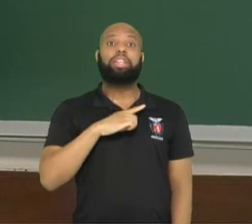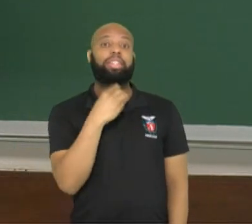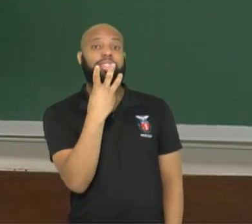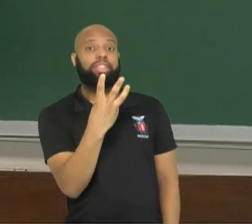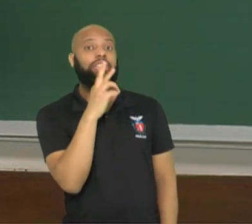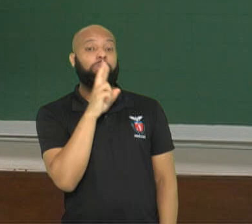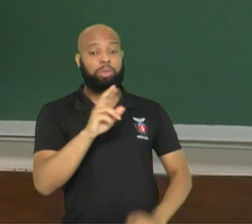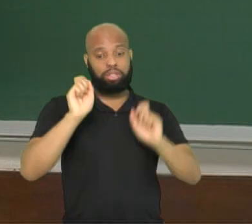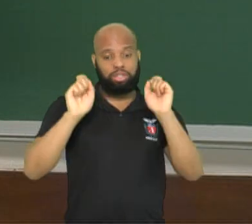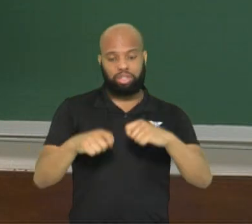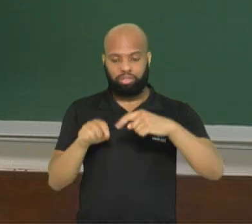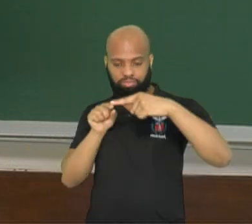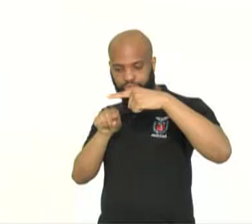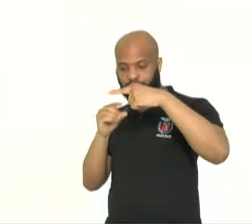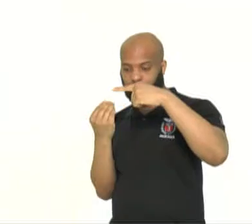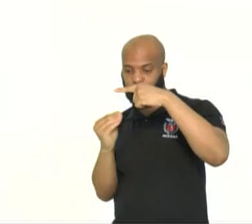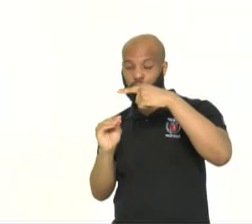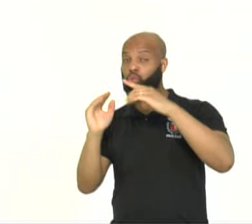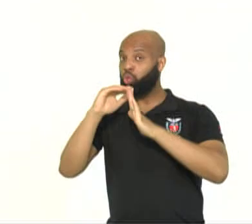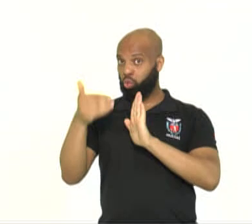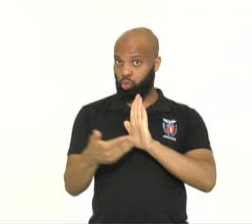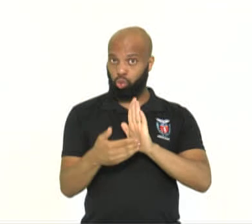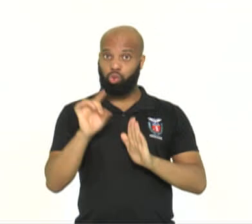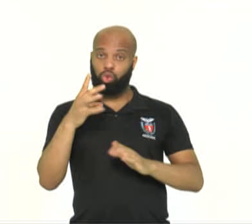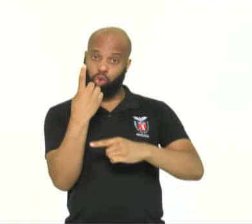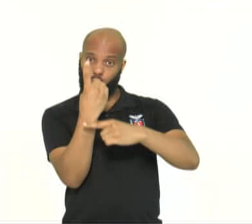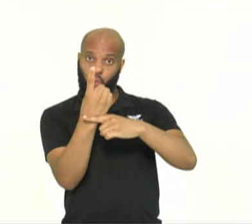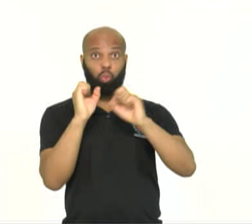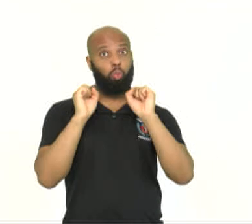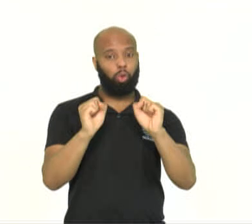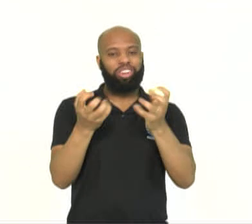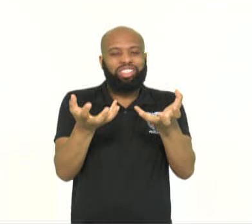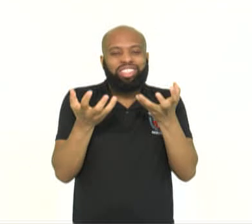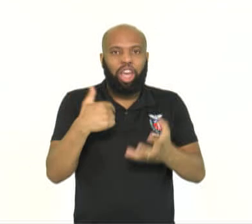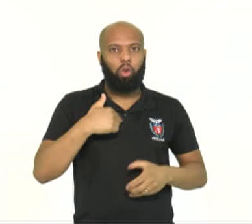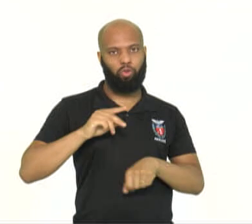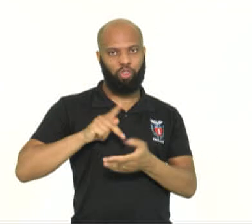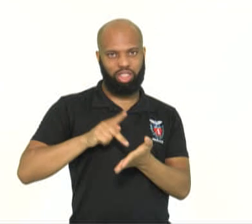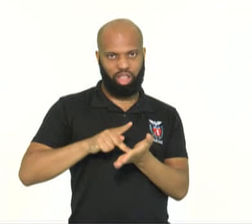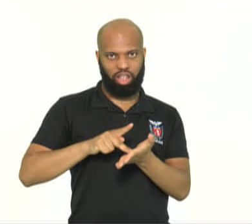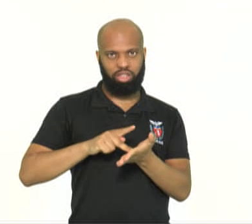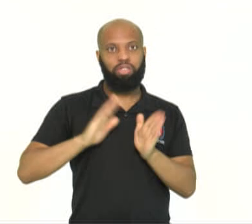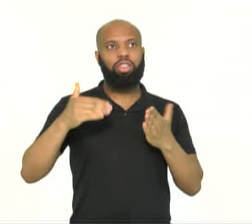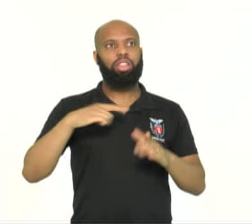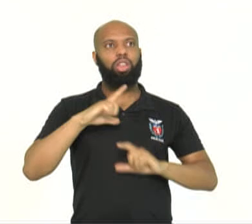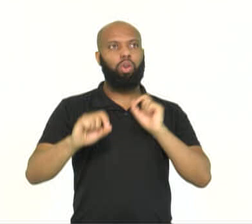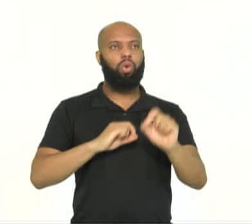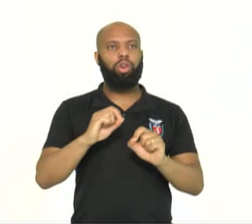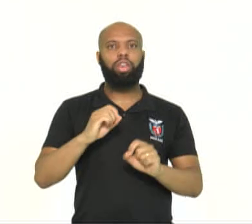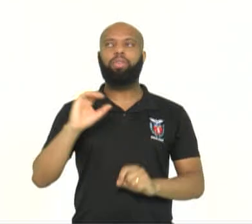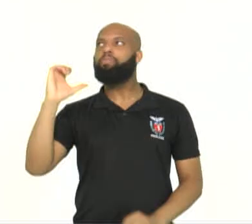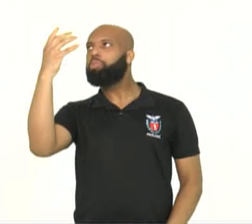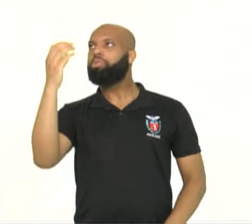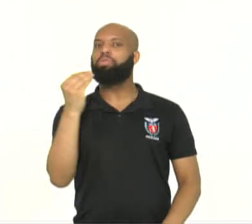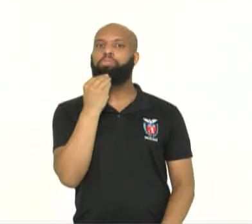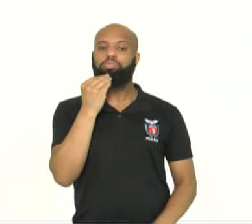resultados possíveis e apenas um resultado favorável. Então, a possibilidade, a probabilidade vai